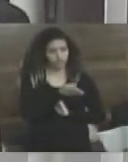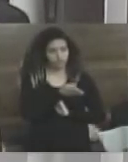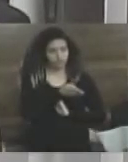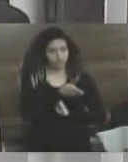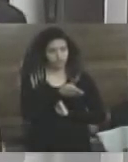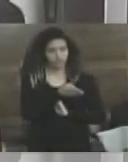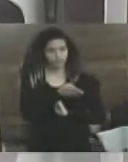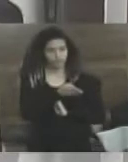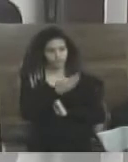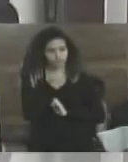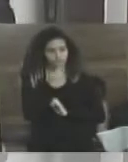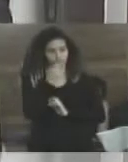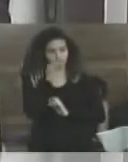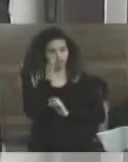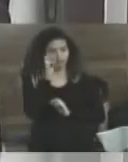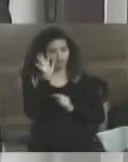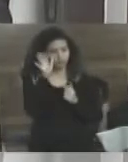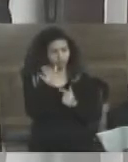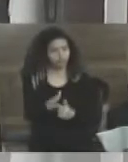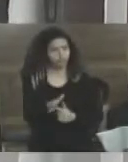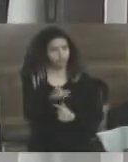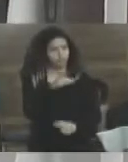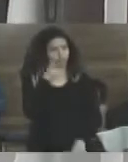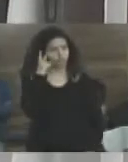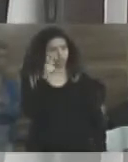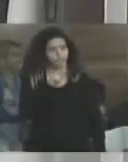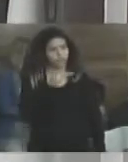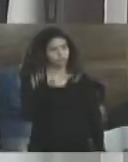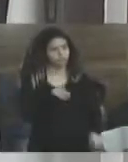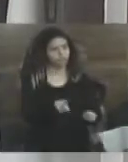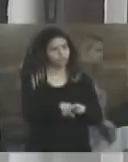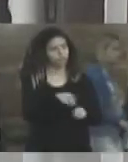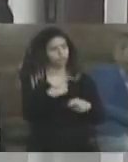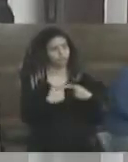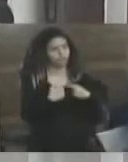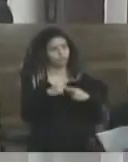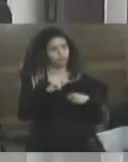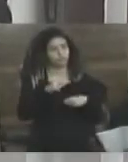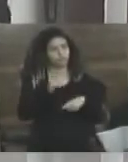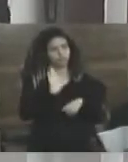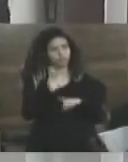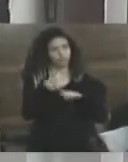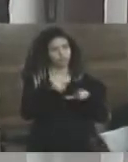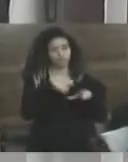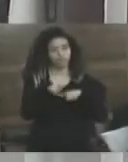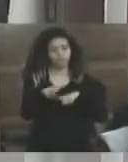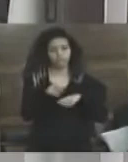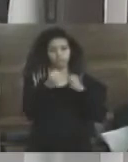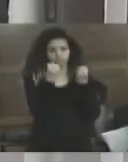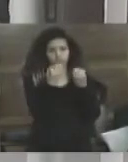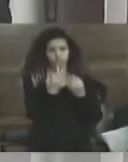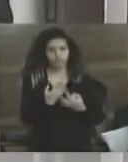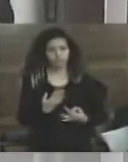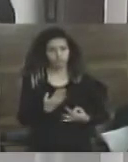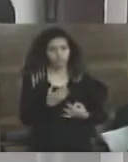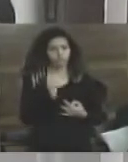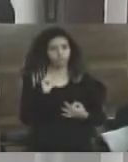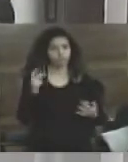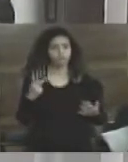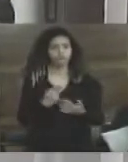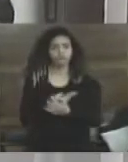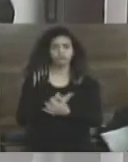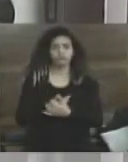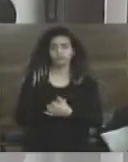muito objetivo aqui, o vereador Elinho, até por conta do Elinho ter atuado muito nessa causa e ter explicado o que tem acontecido,